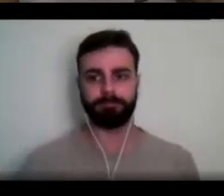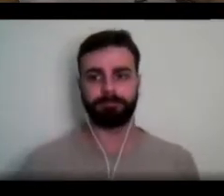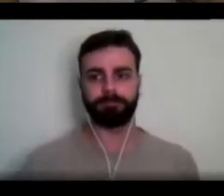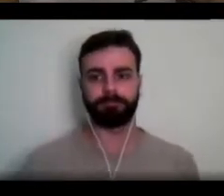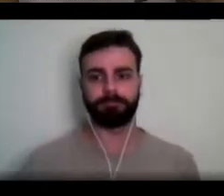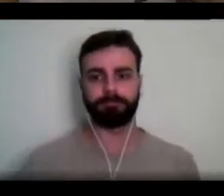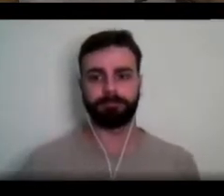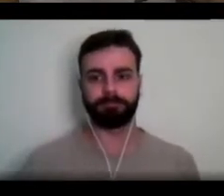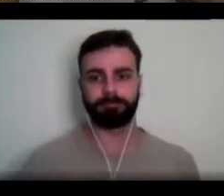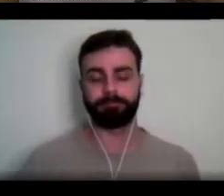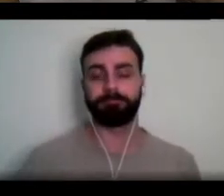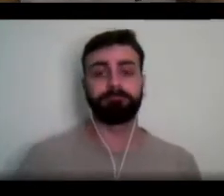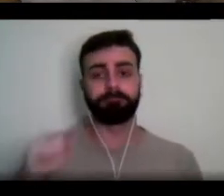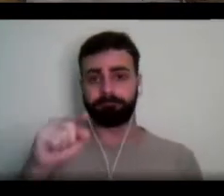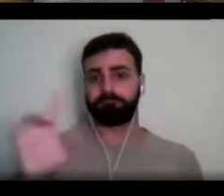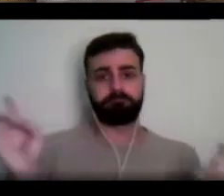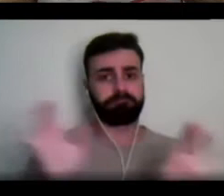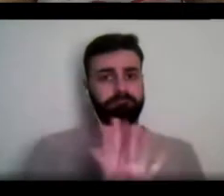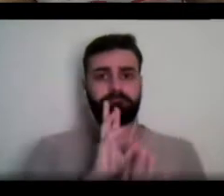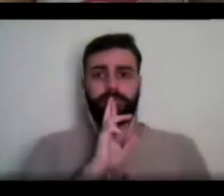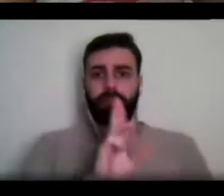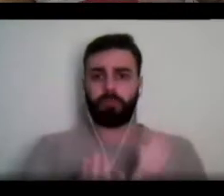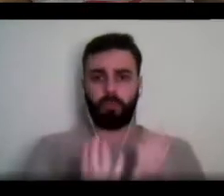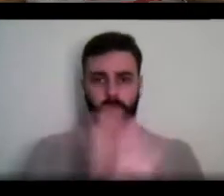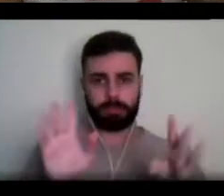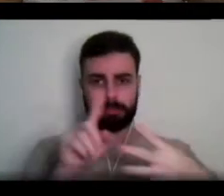1,43 metros por segundo.